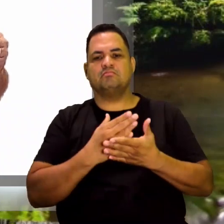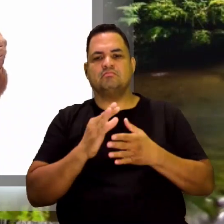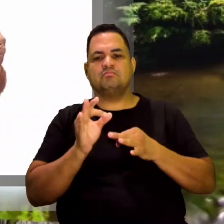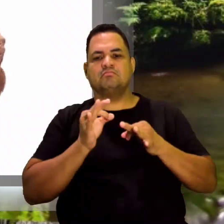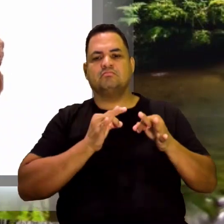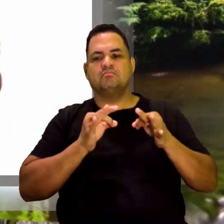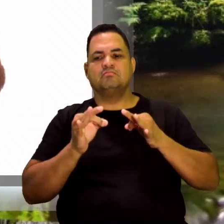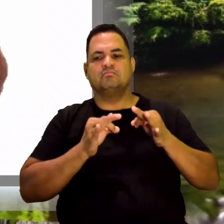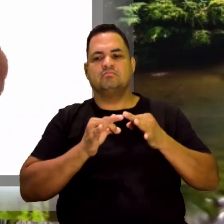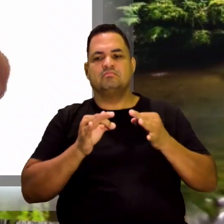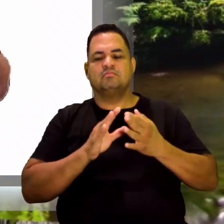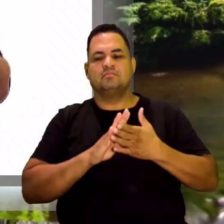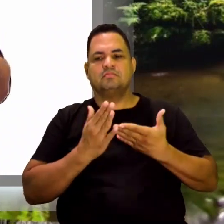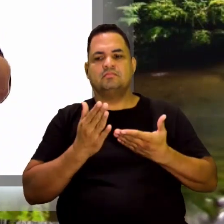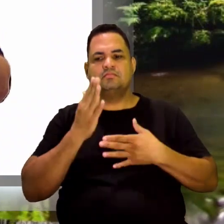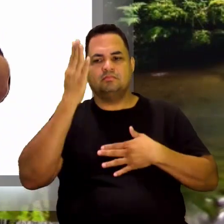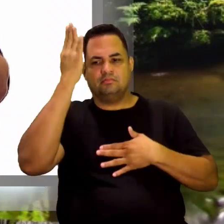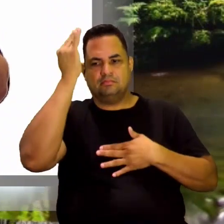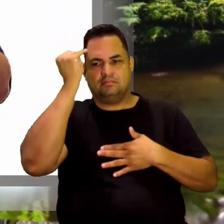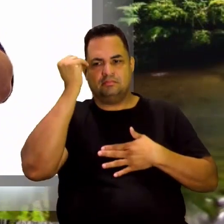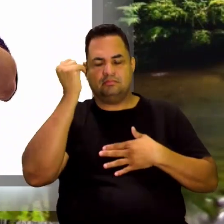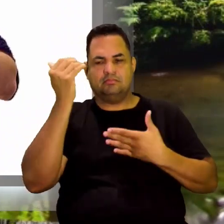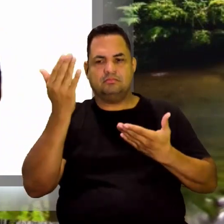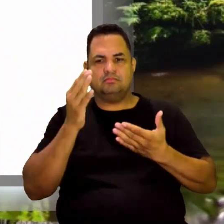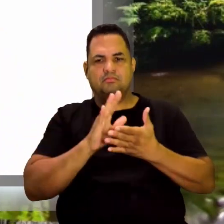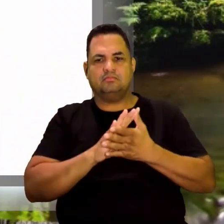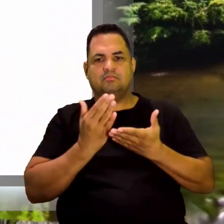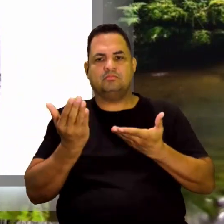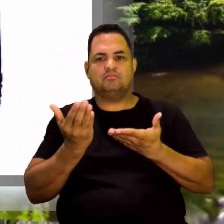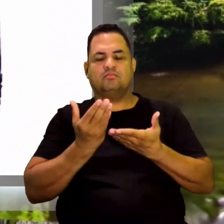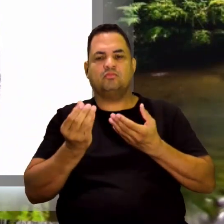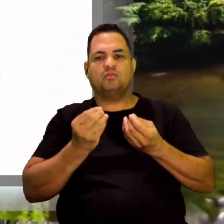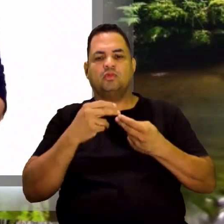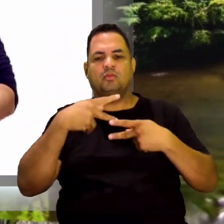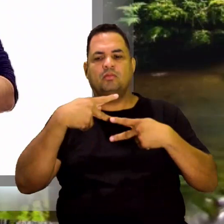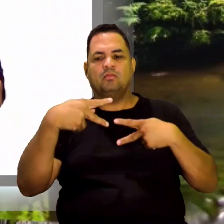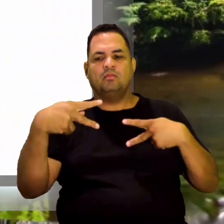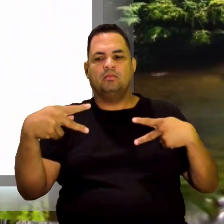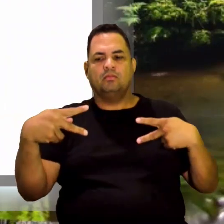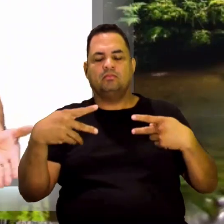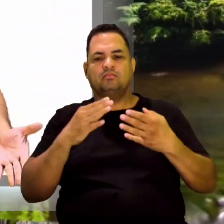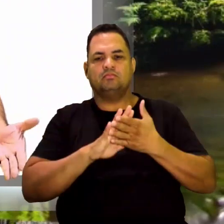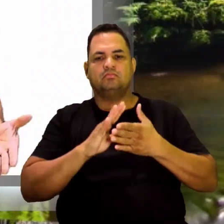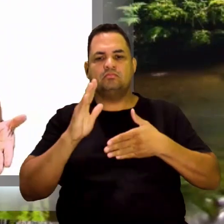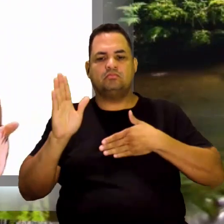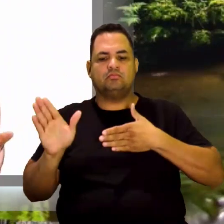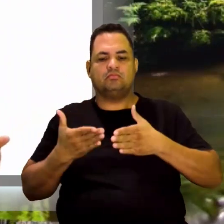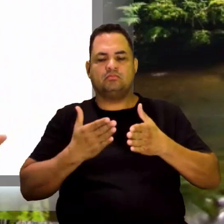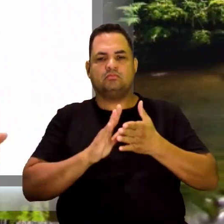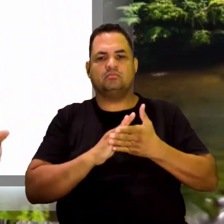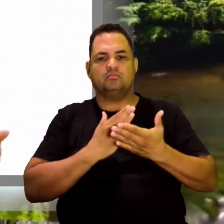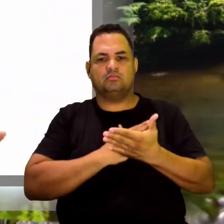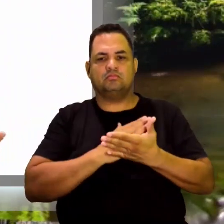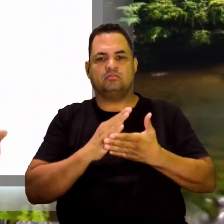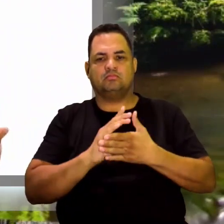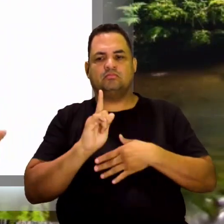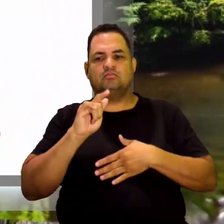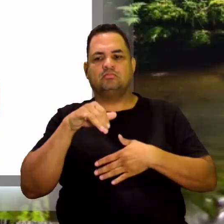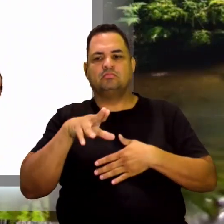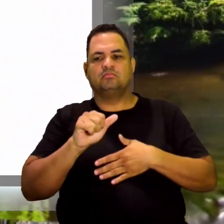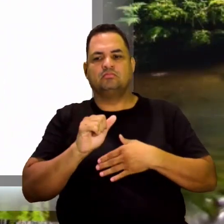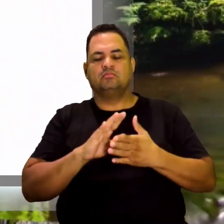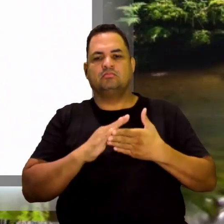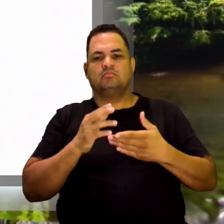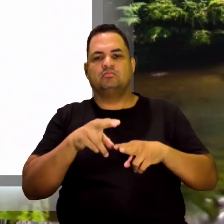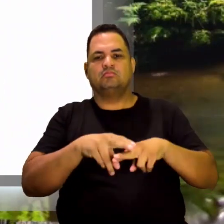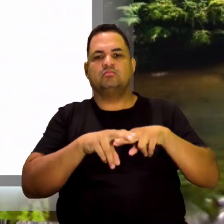ordem que elas se encontram, vai se saber a dinâmica da proteína que vai ser produzido a partir daquele gene, tá bom?